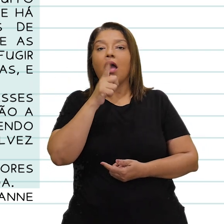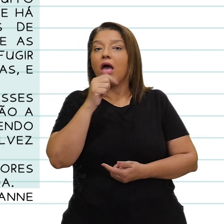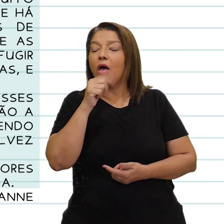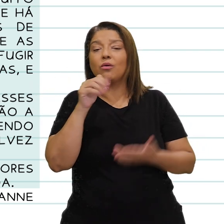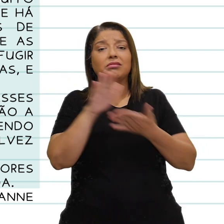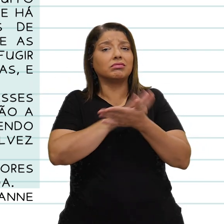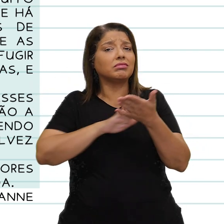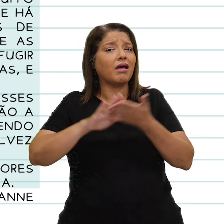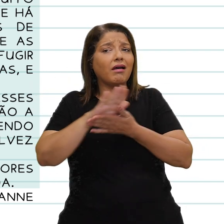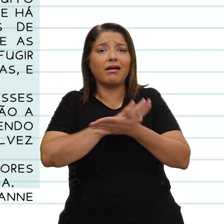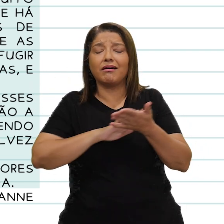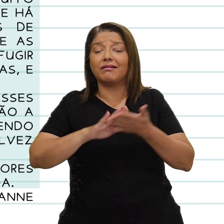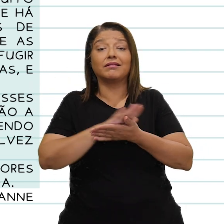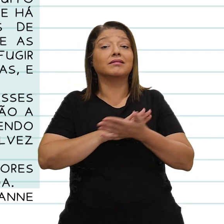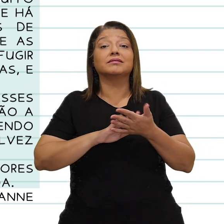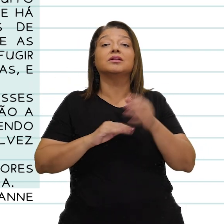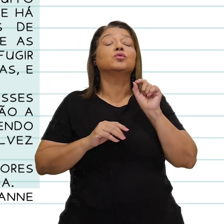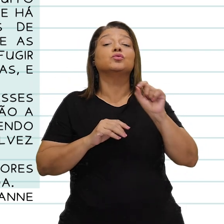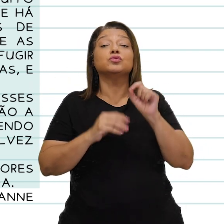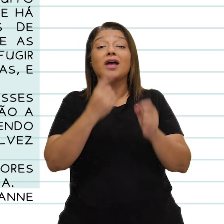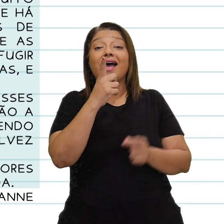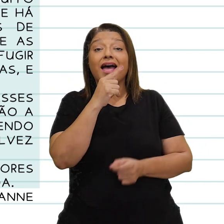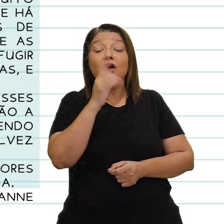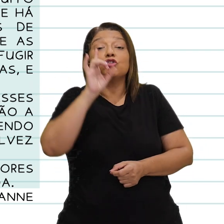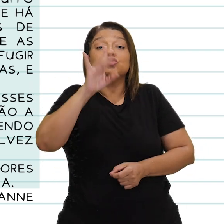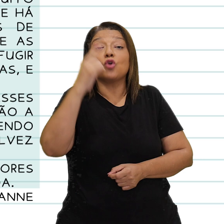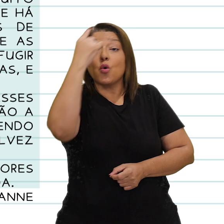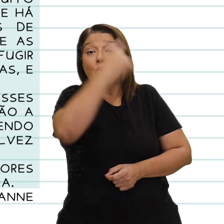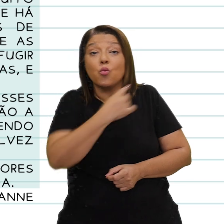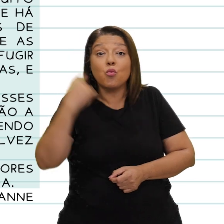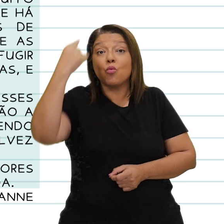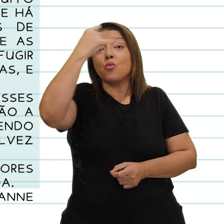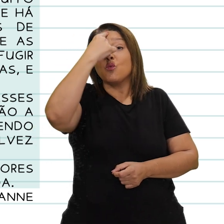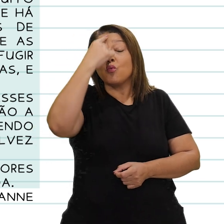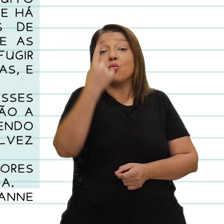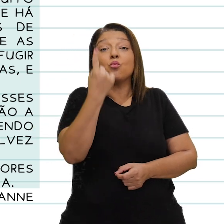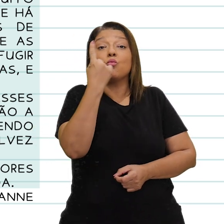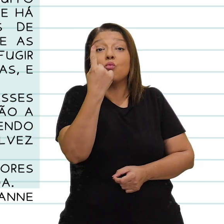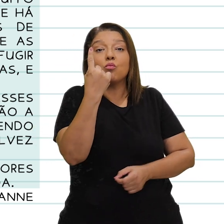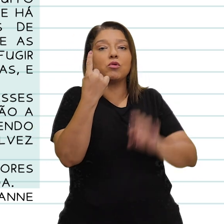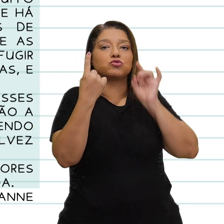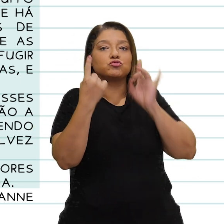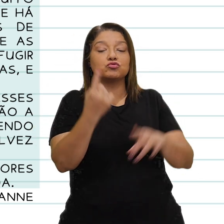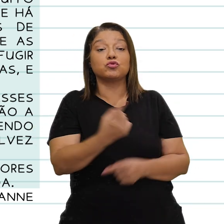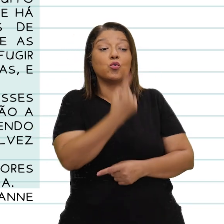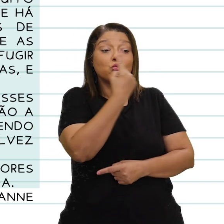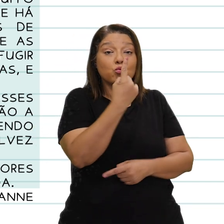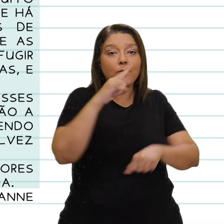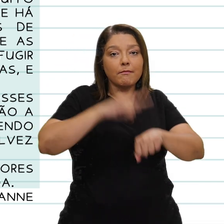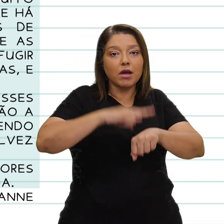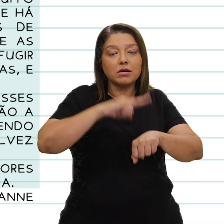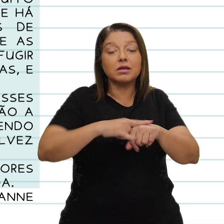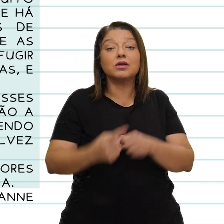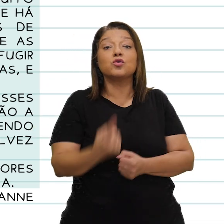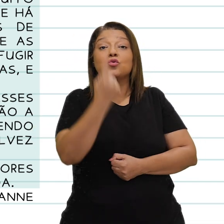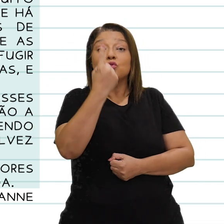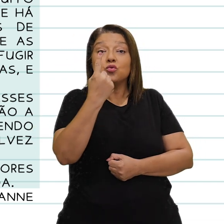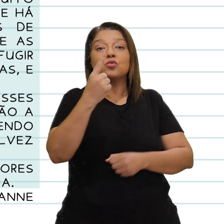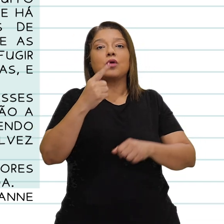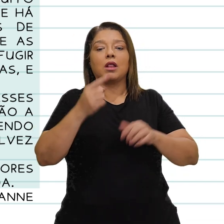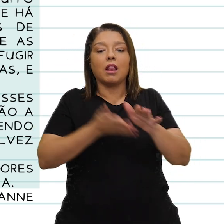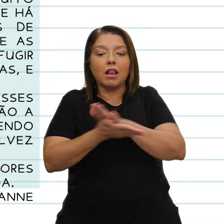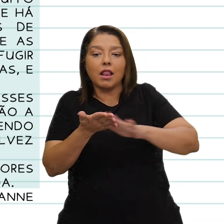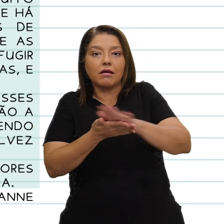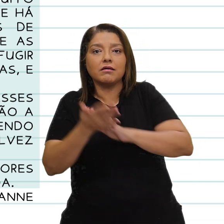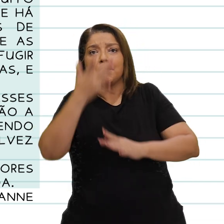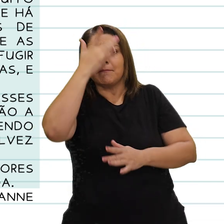beber, já que só existe água 1 hora por dia e há somente um toalete e uma pia para vários milhares